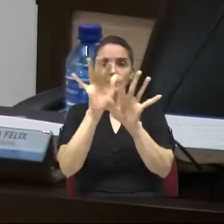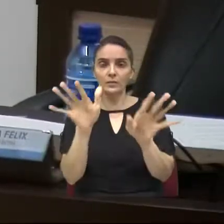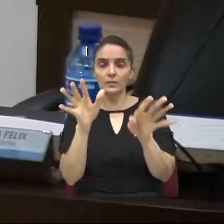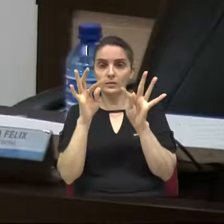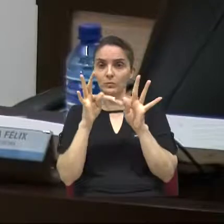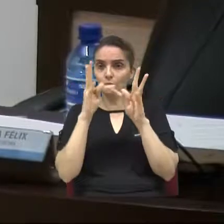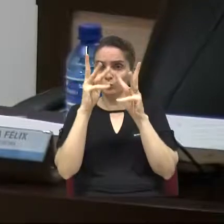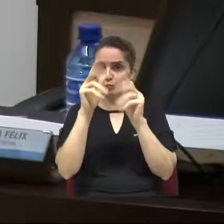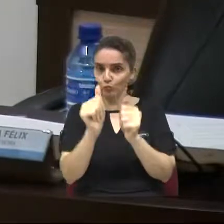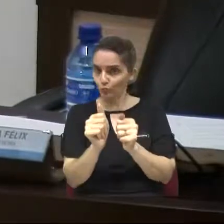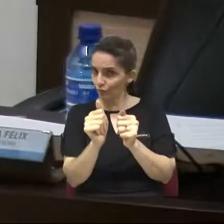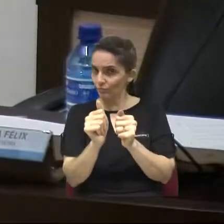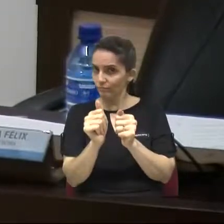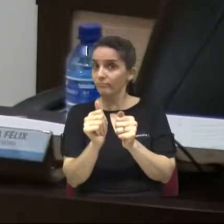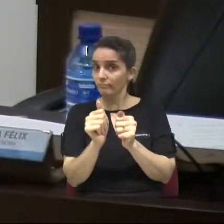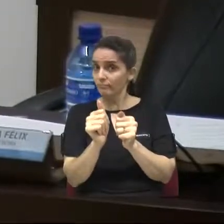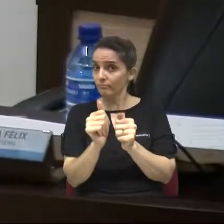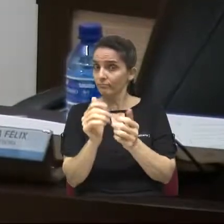esses pontos,